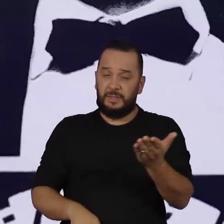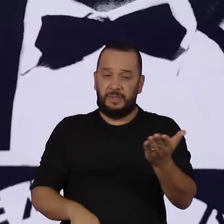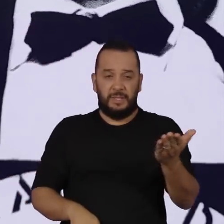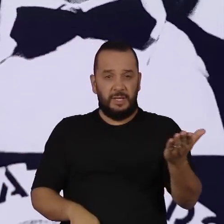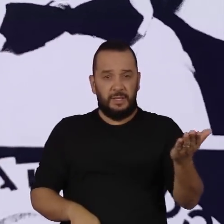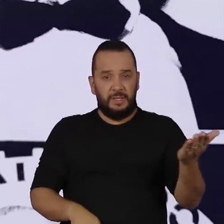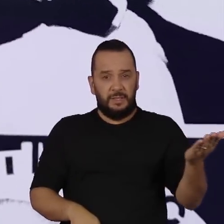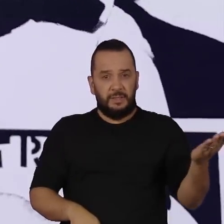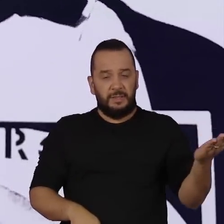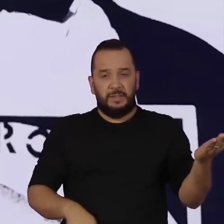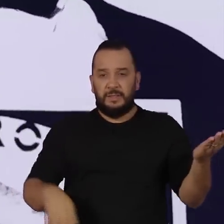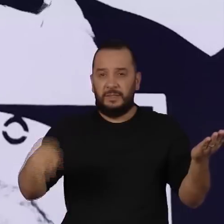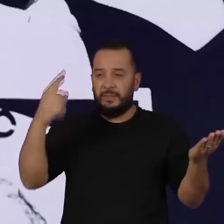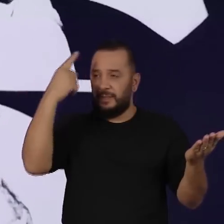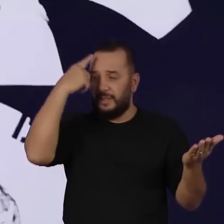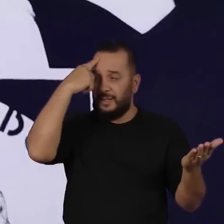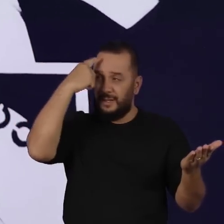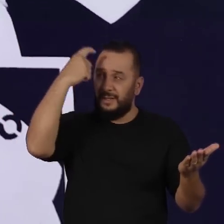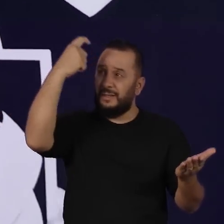ideia